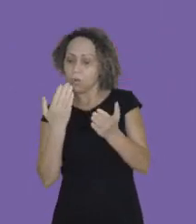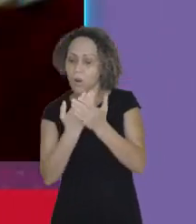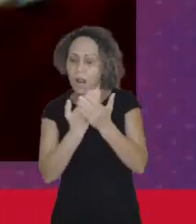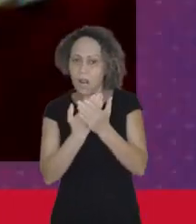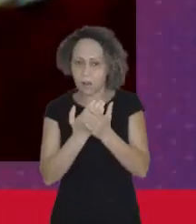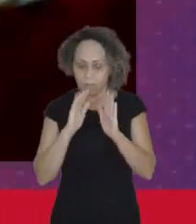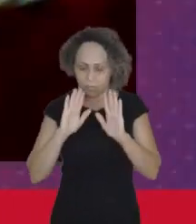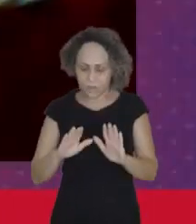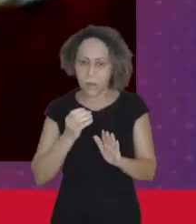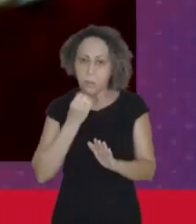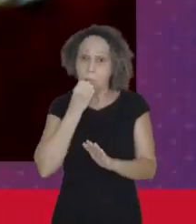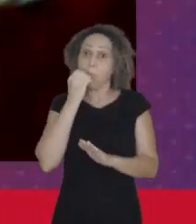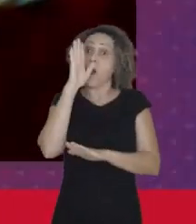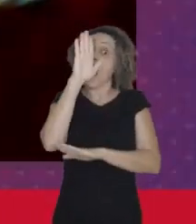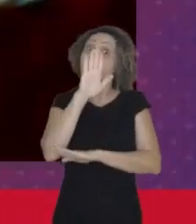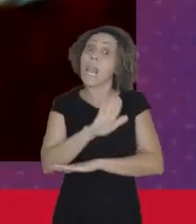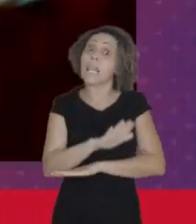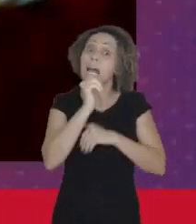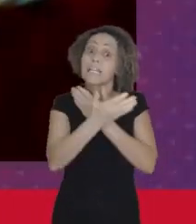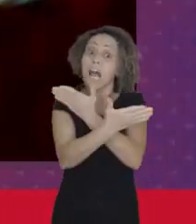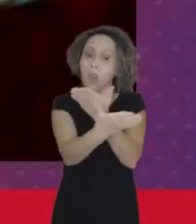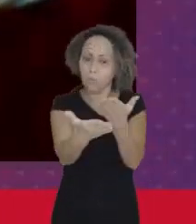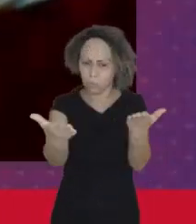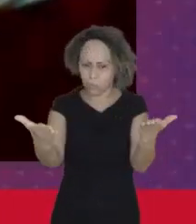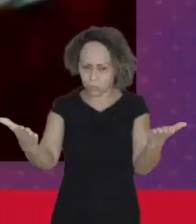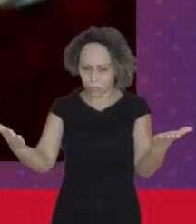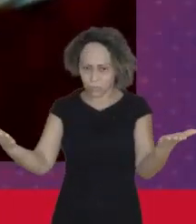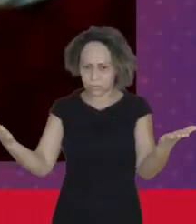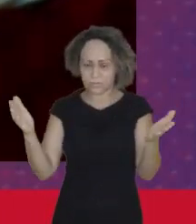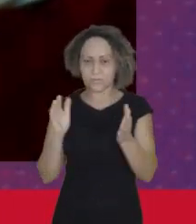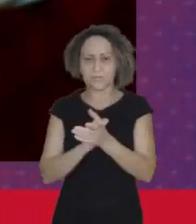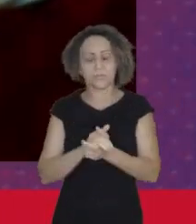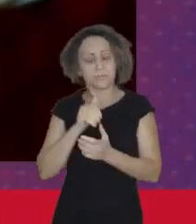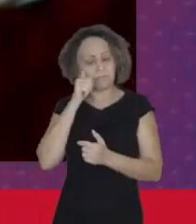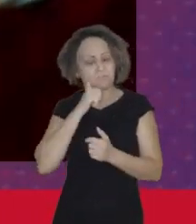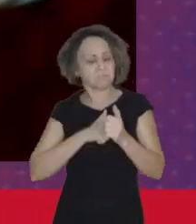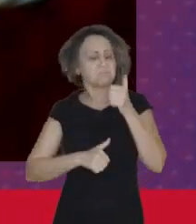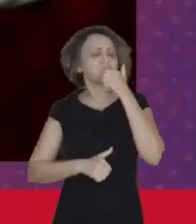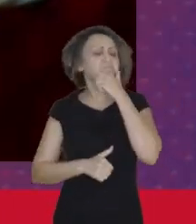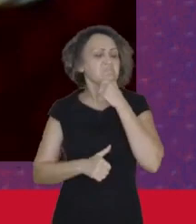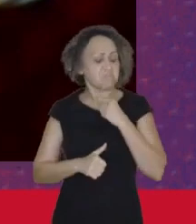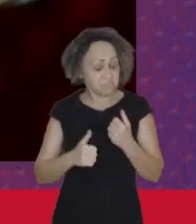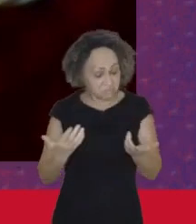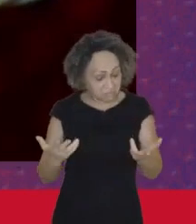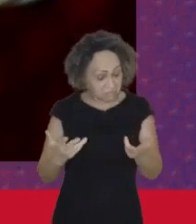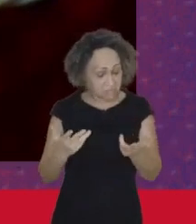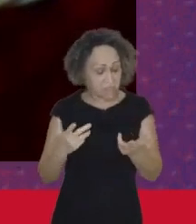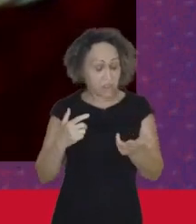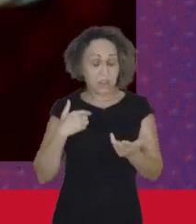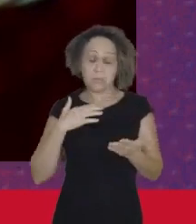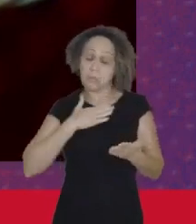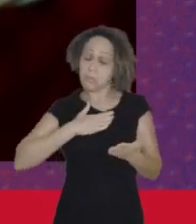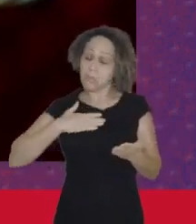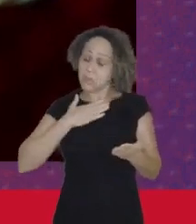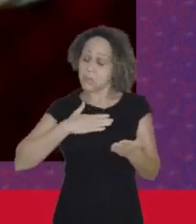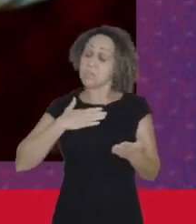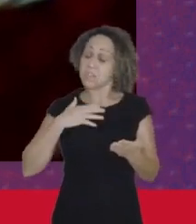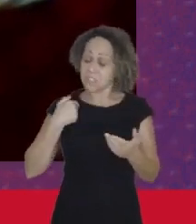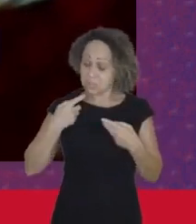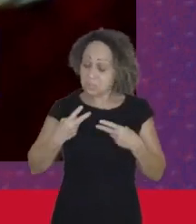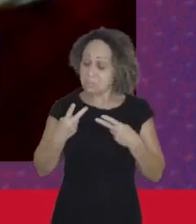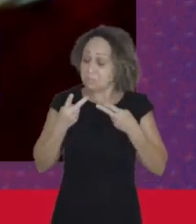Boa tarde a todos e a todas. É com muito prazer que eu venho atender um